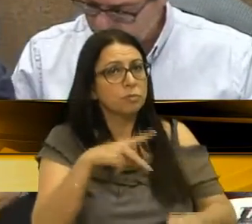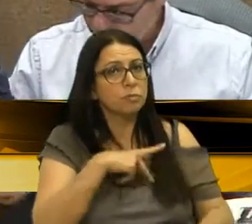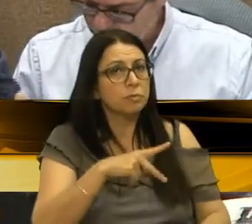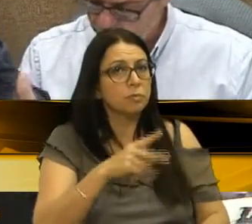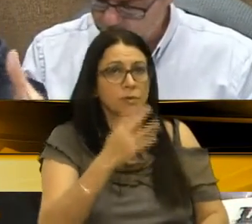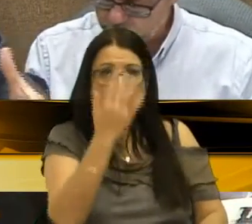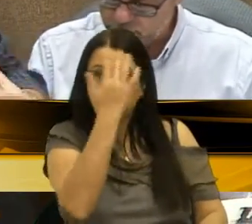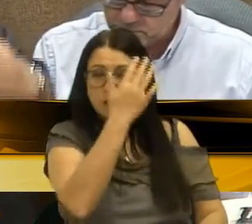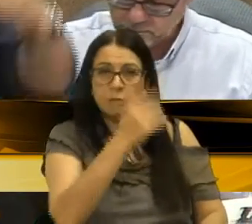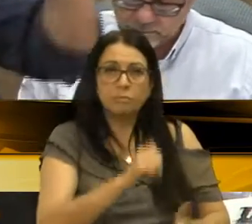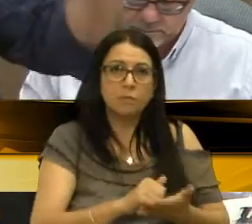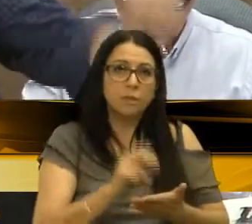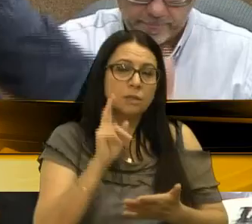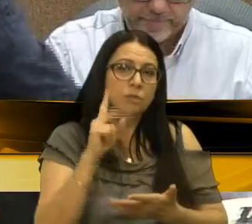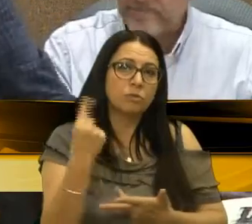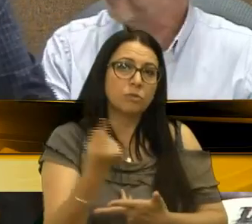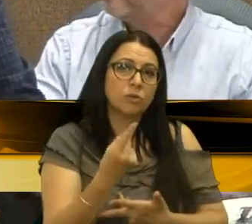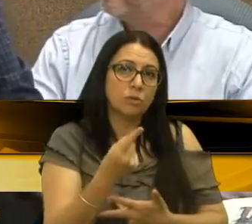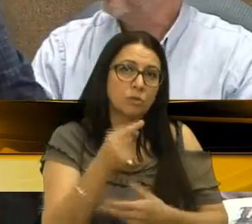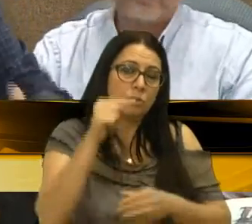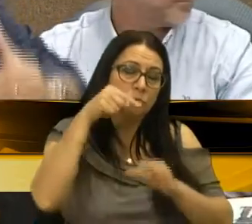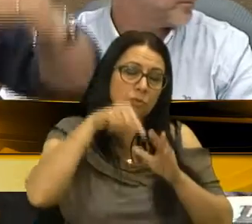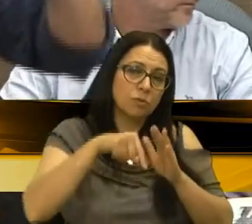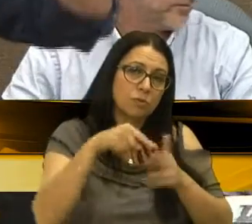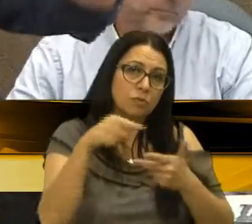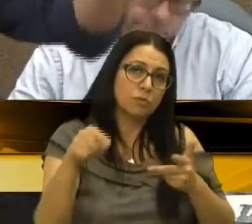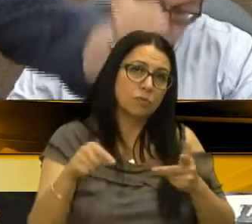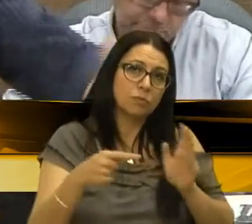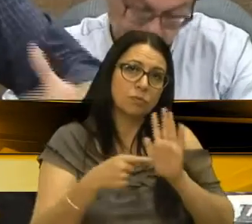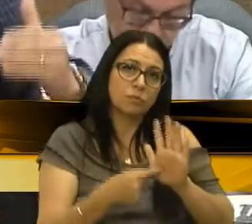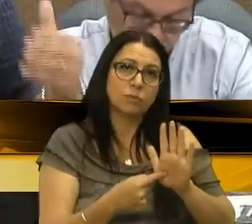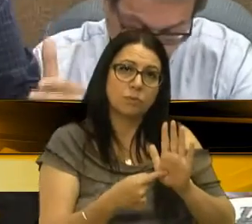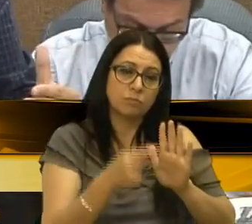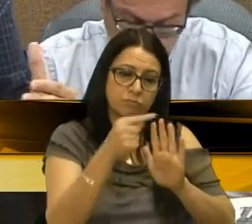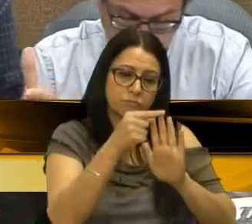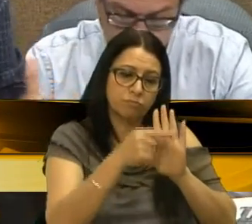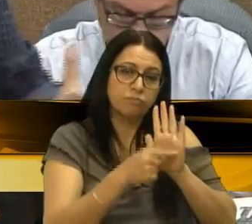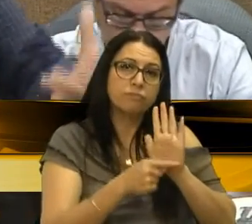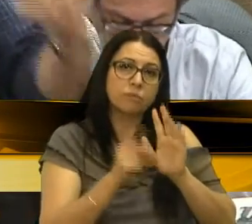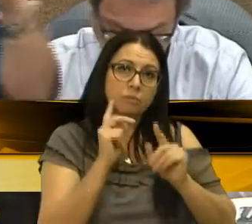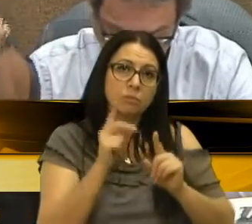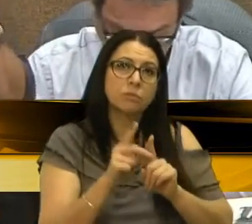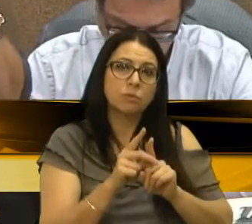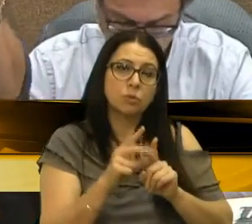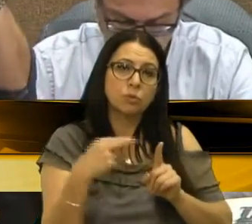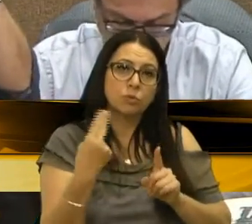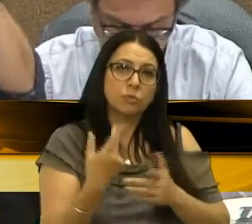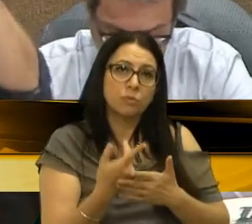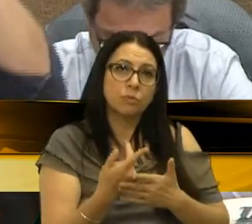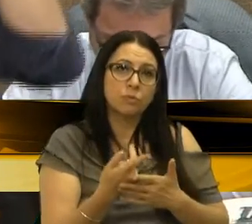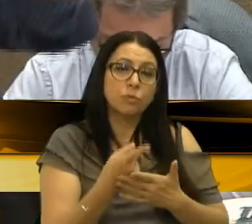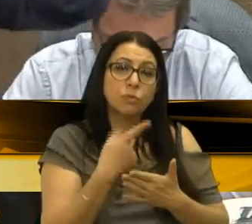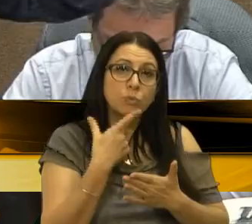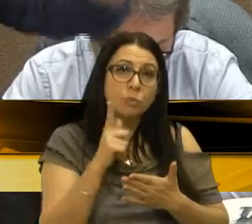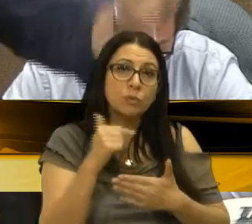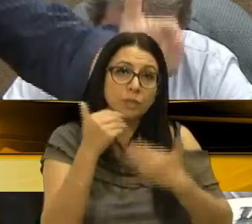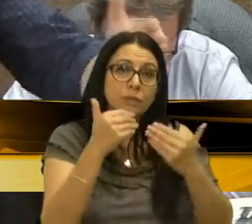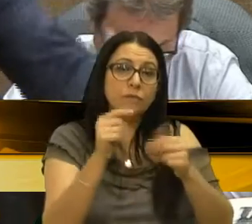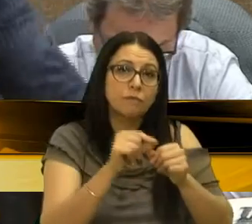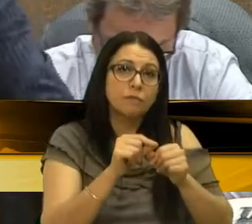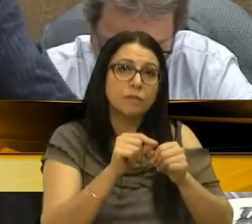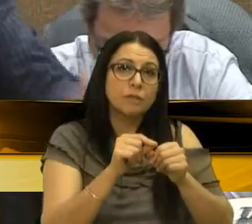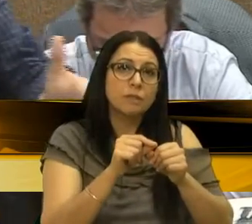Adiló, foi a fundo nisso, trouxe elementos e subsídios que nós conseguíssemos fazer